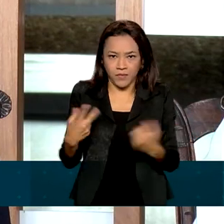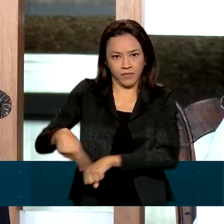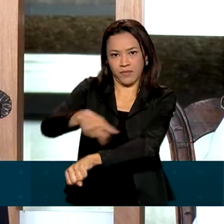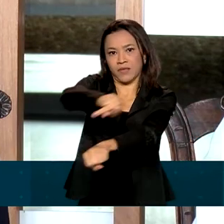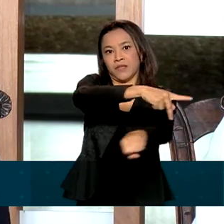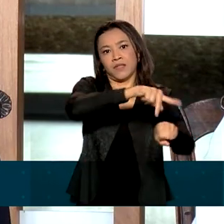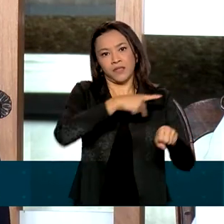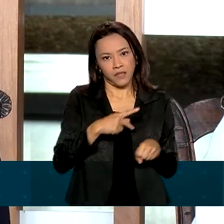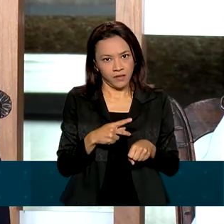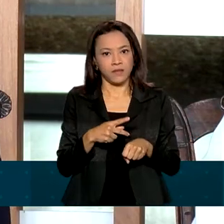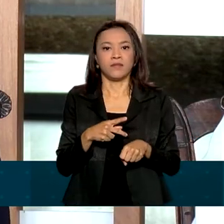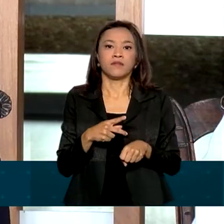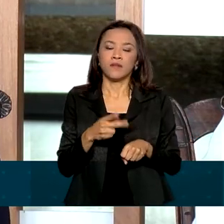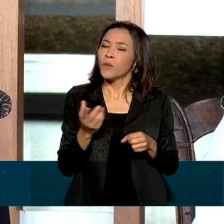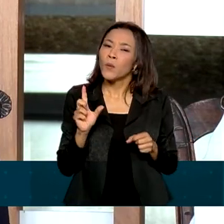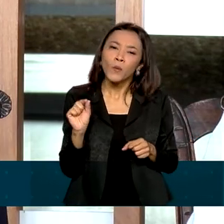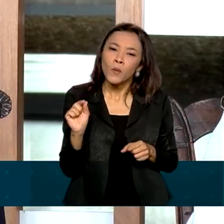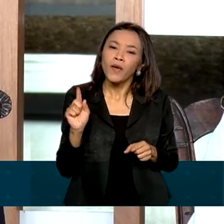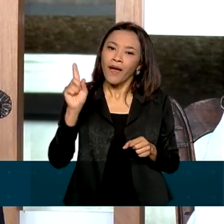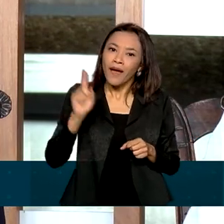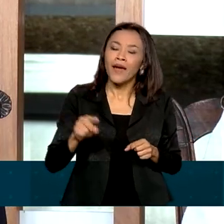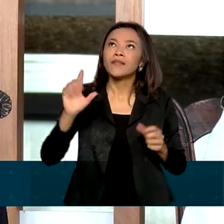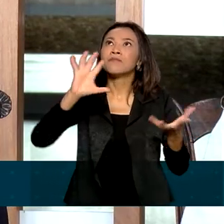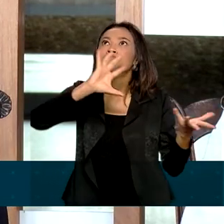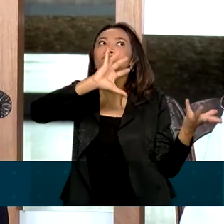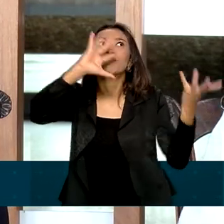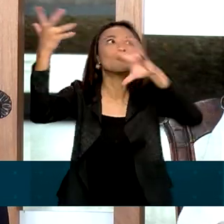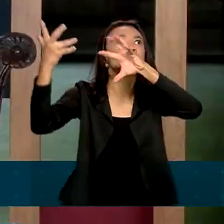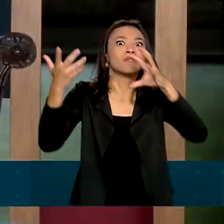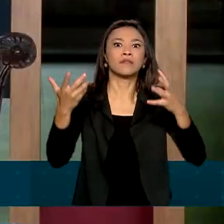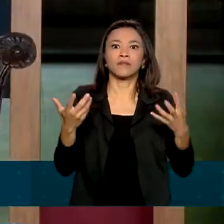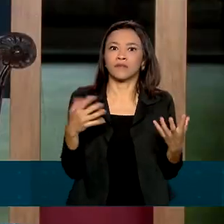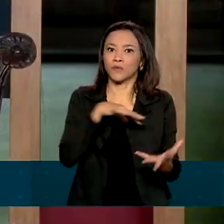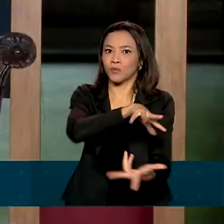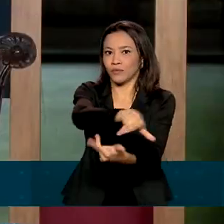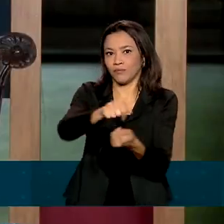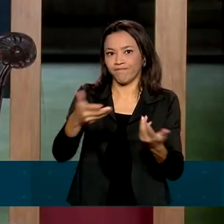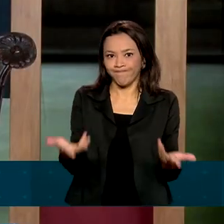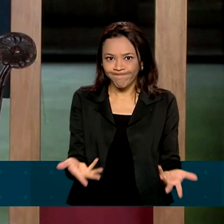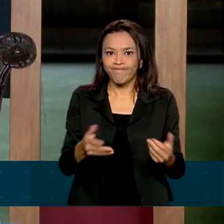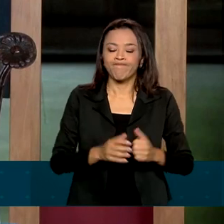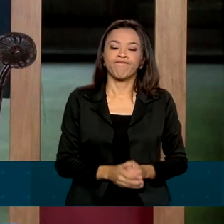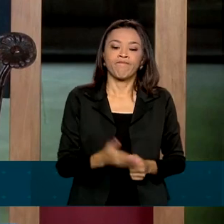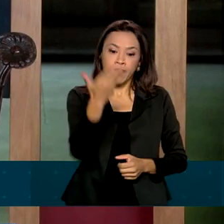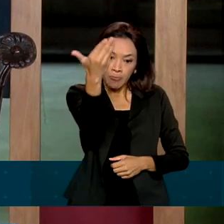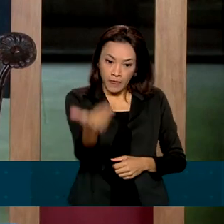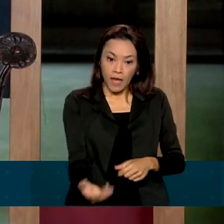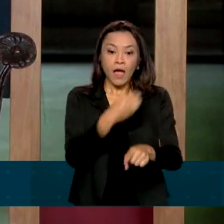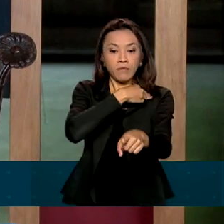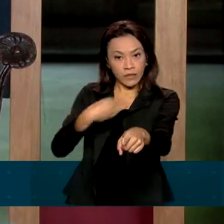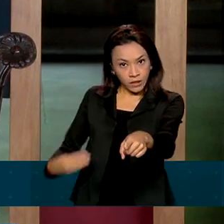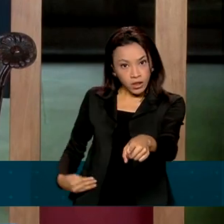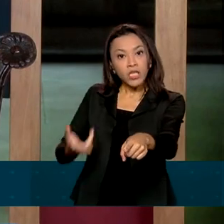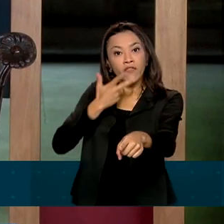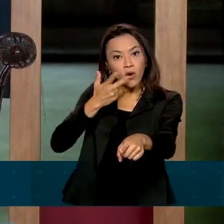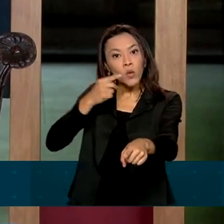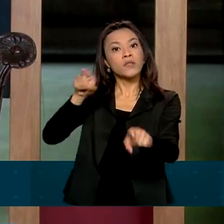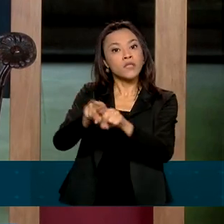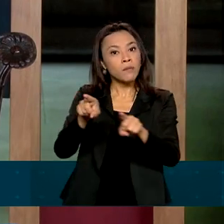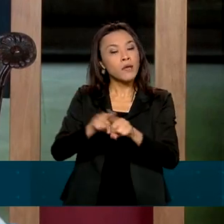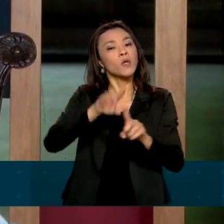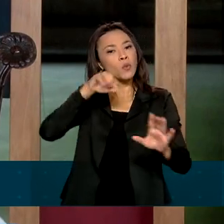todos, que é a mudança global do clima. A ministra da Agricultura reafirmou o papel da